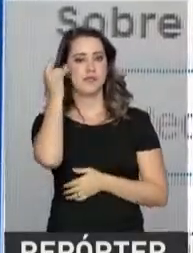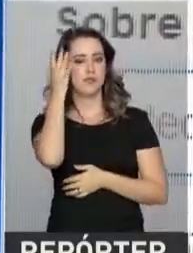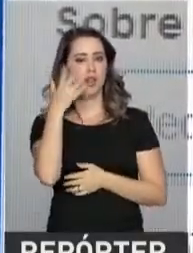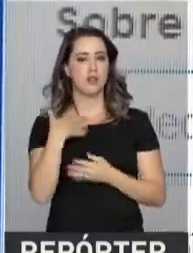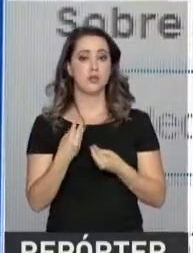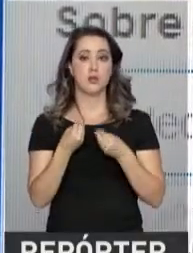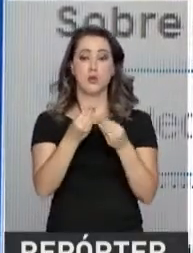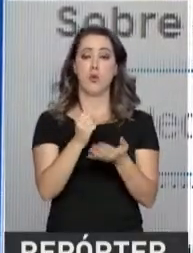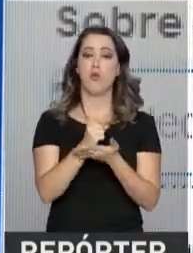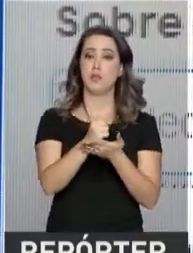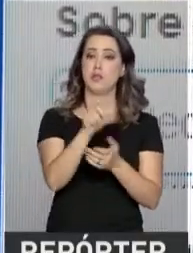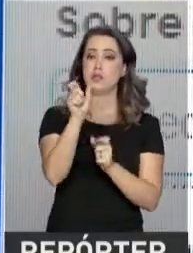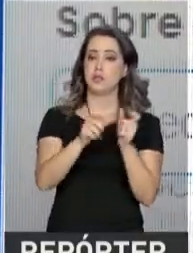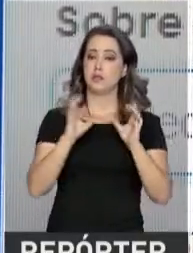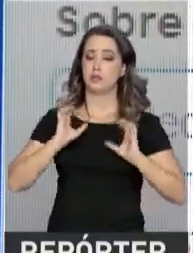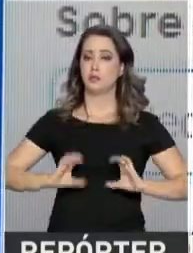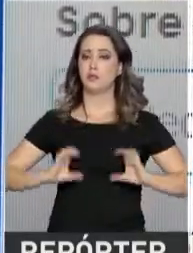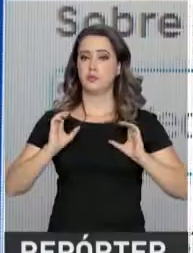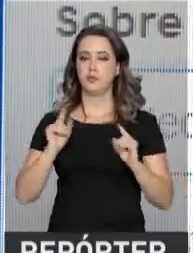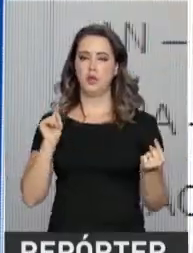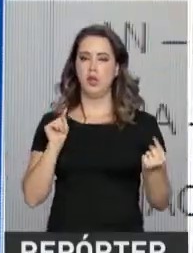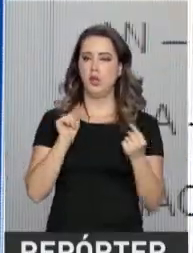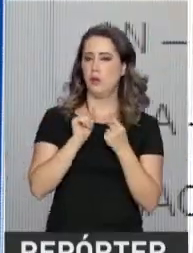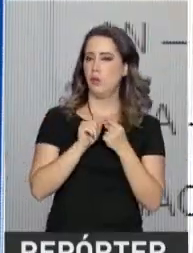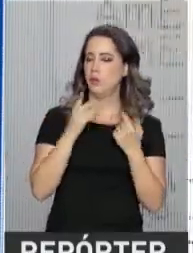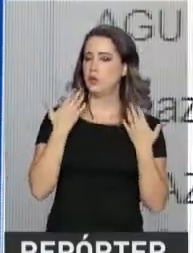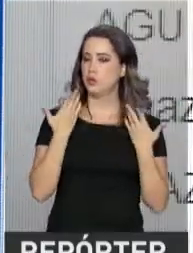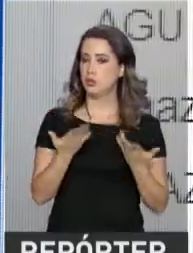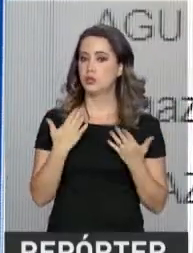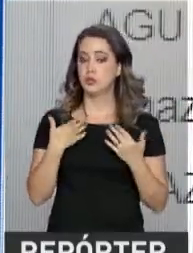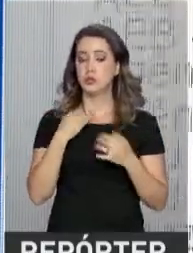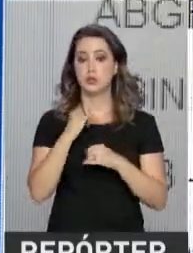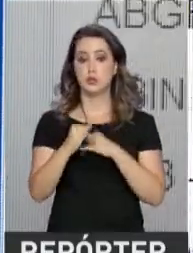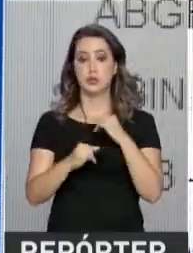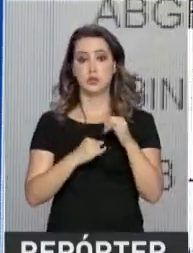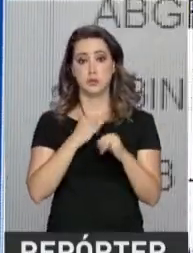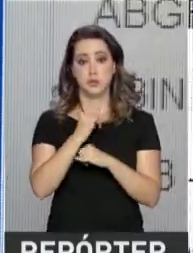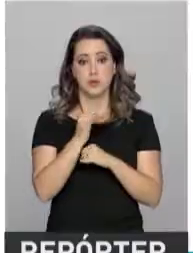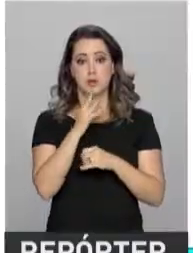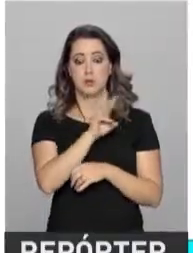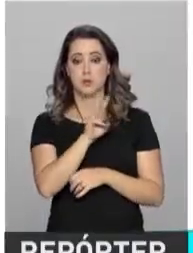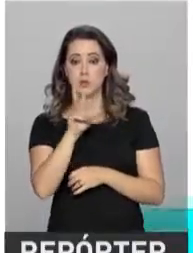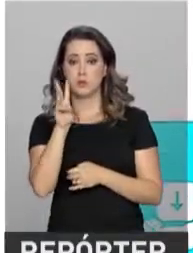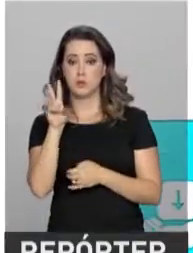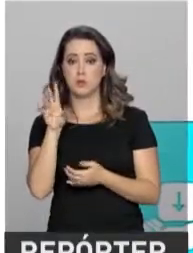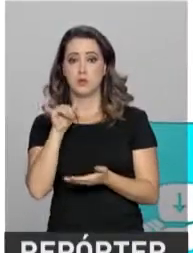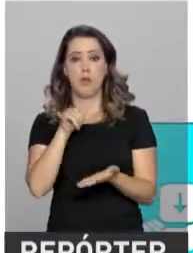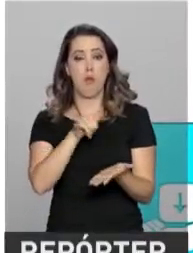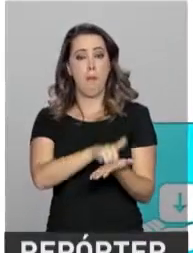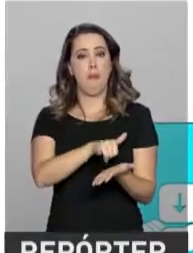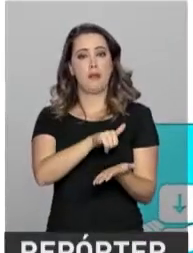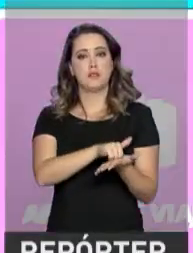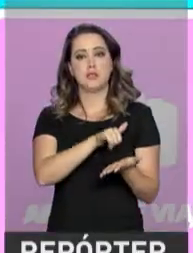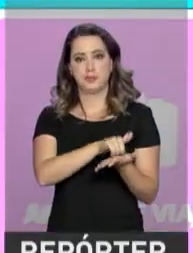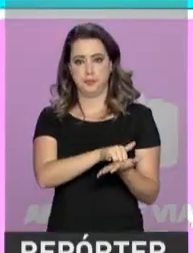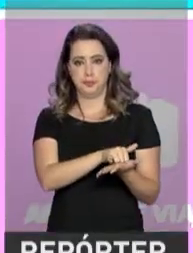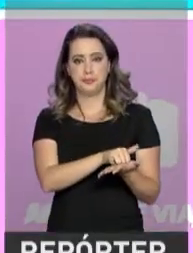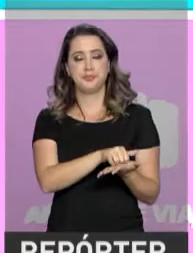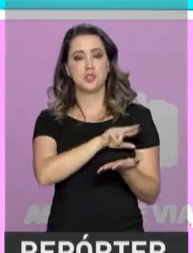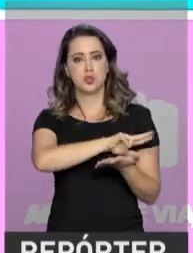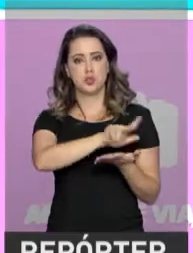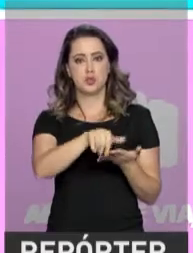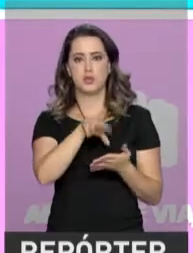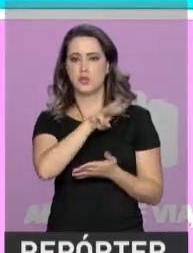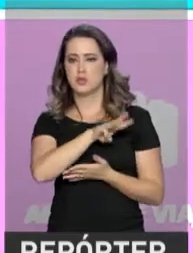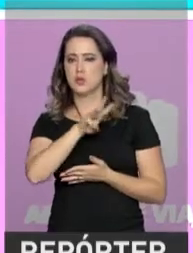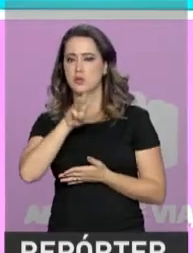essas comodidades ao cidadão é o objetivo das plataformas de cidadania digital do governo federal são vários portais